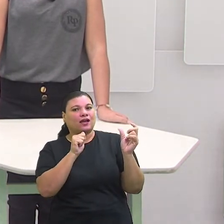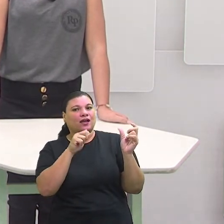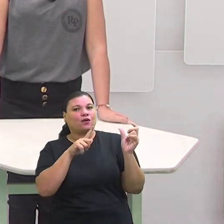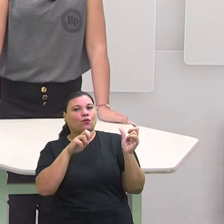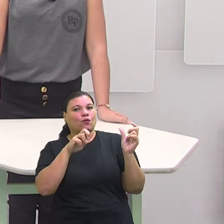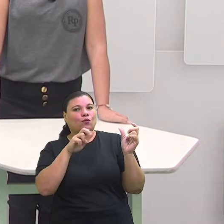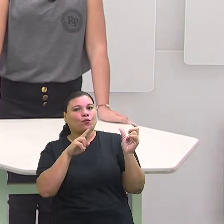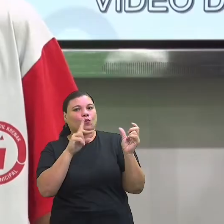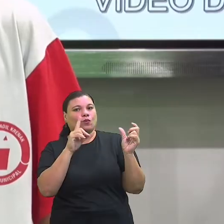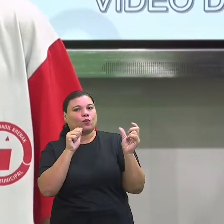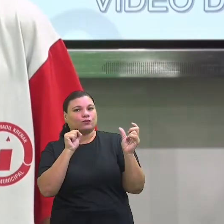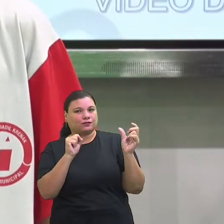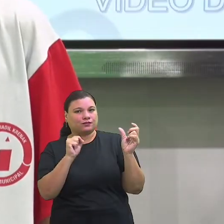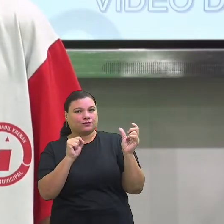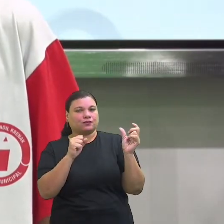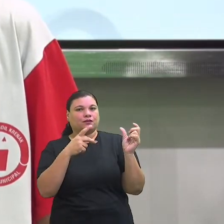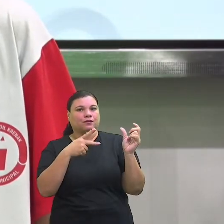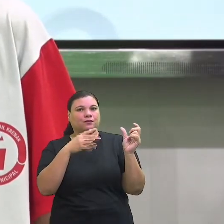Pontiagudas.